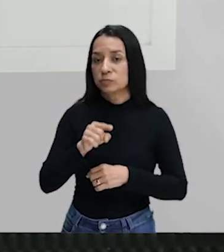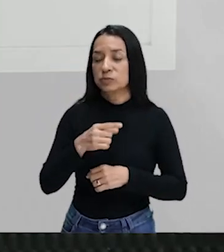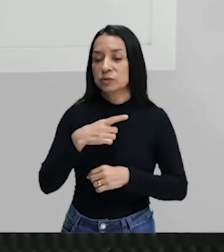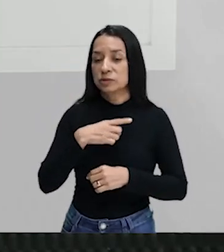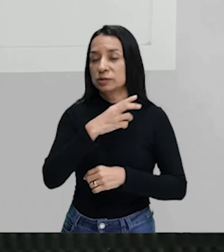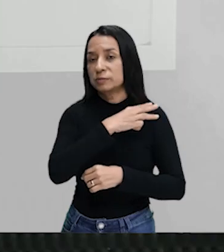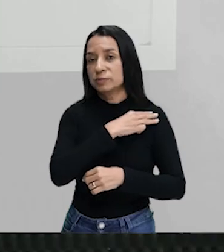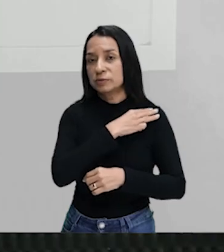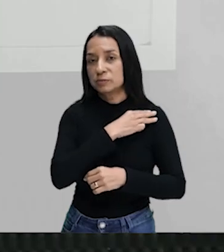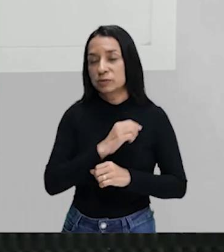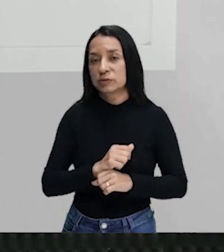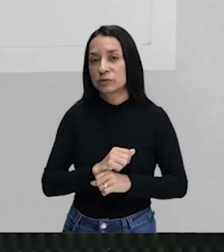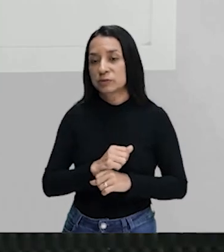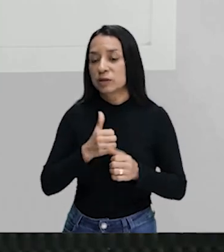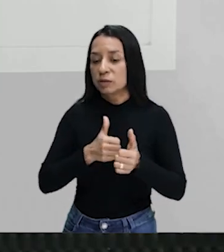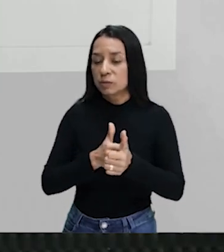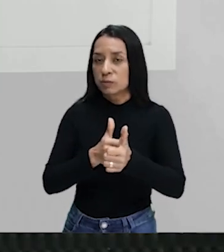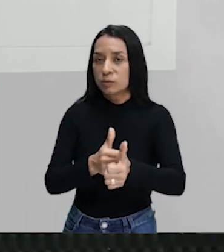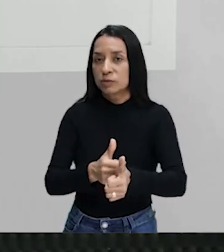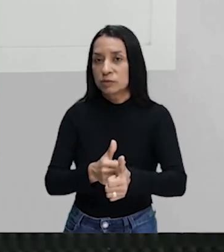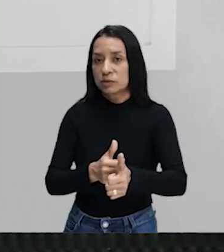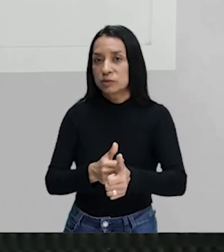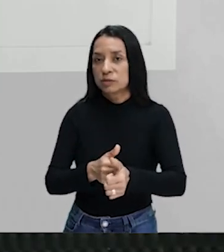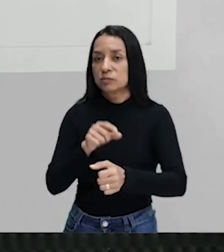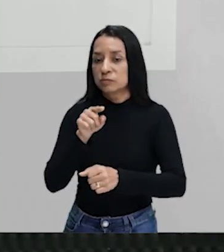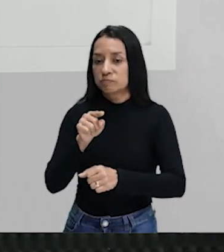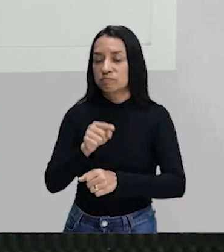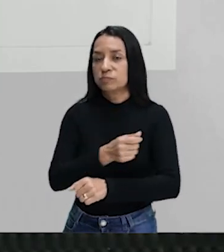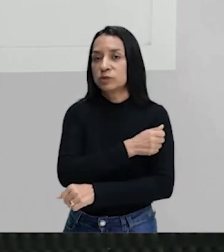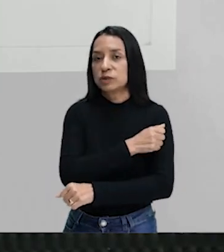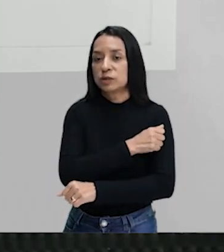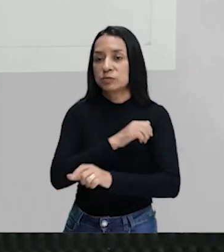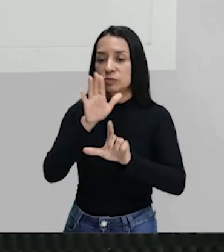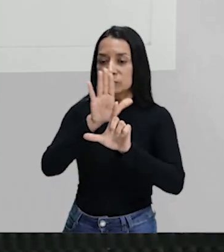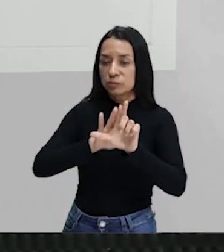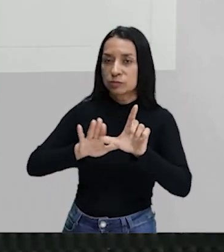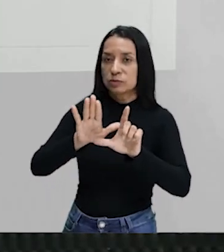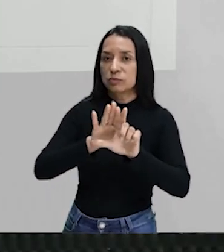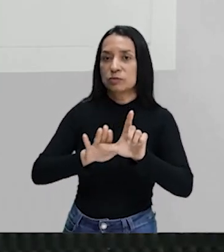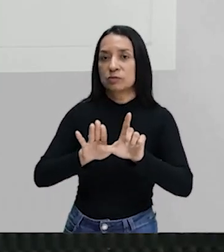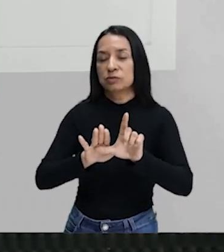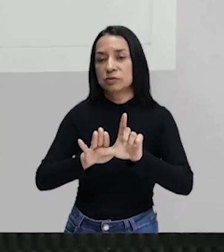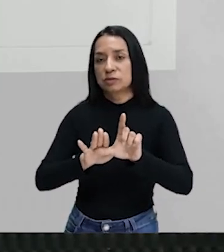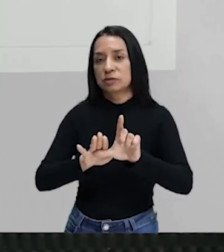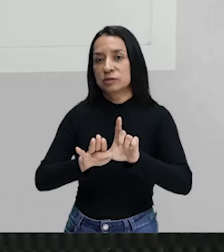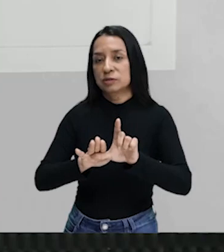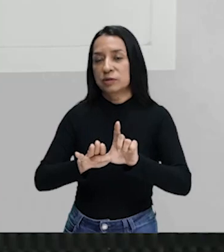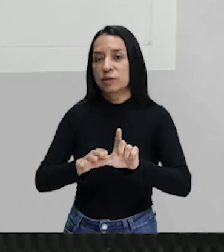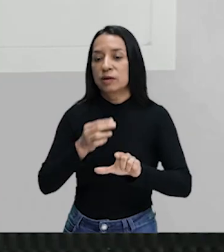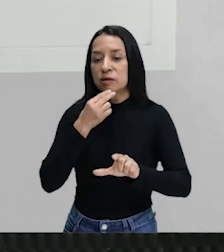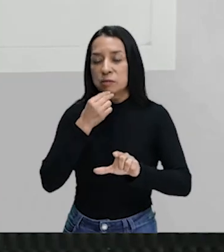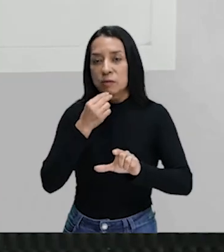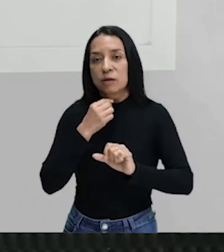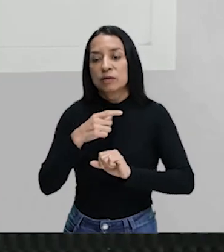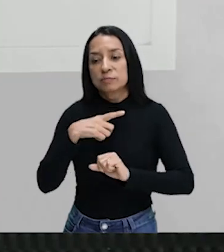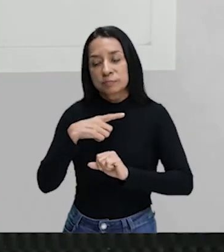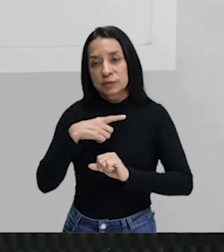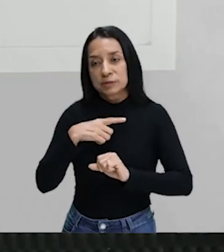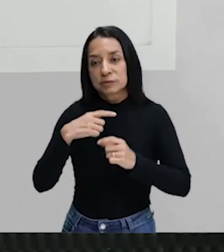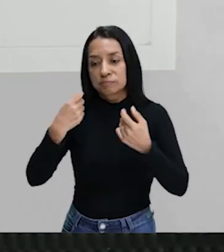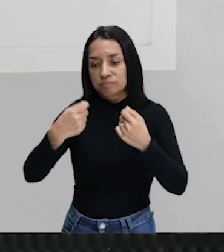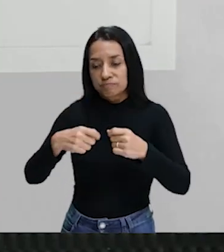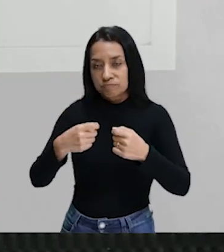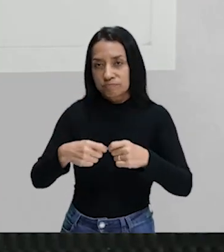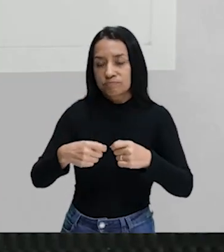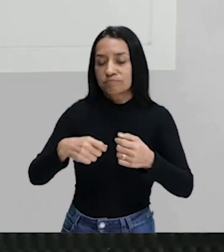acompanhando, você que é aluno Gonçalves Dias, que tem as nossas aulas, também tem que ter um vocabulário elevado. E aí esta finalidade,